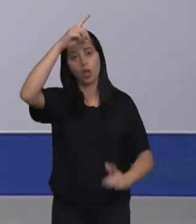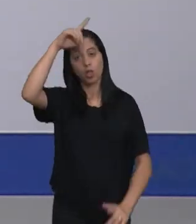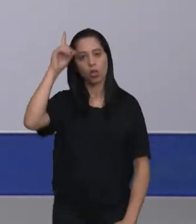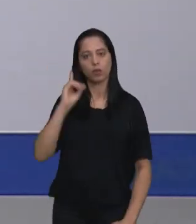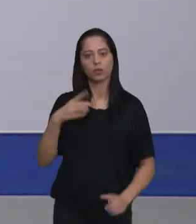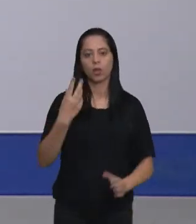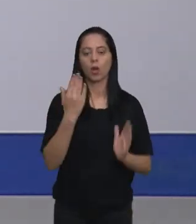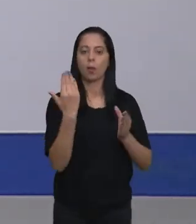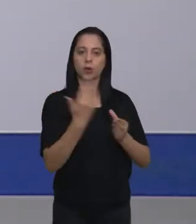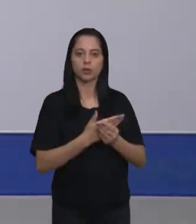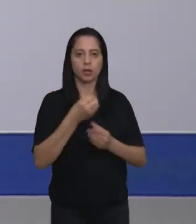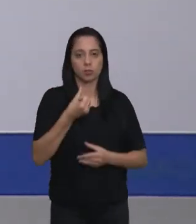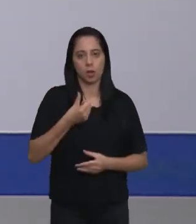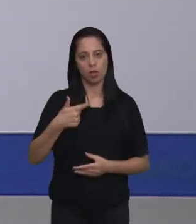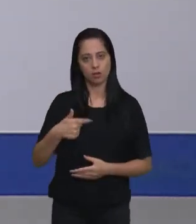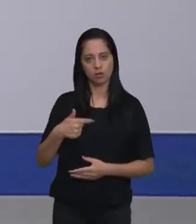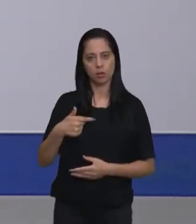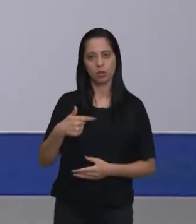processo